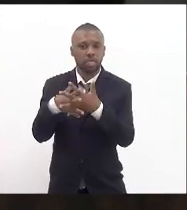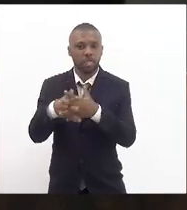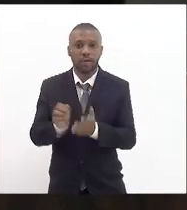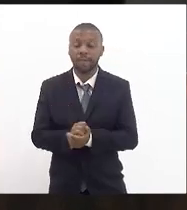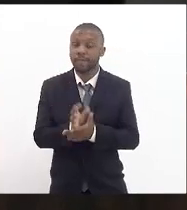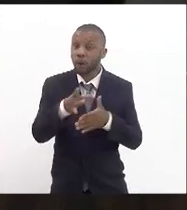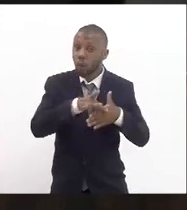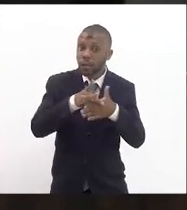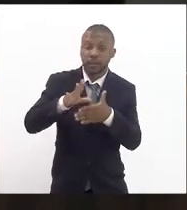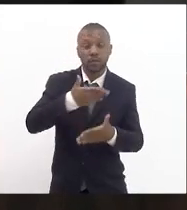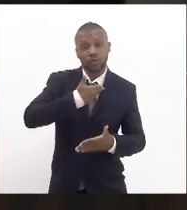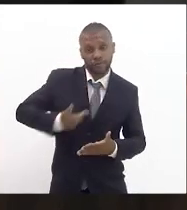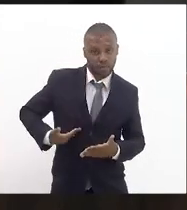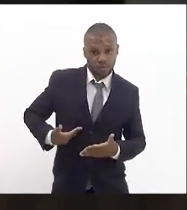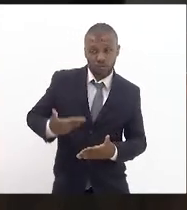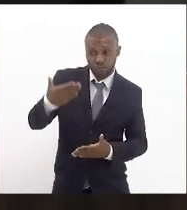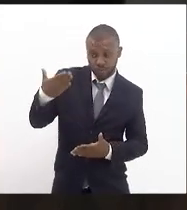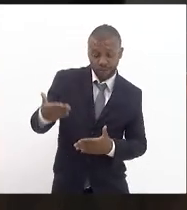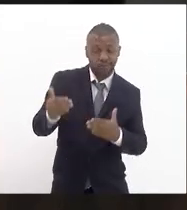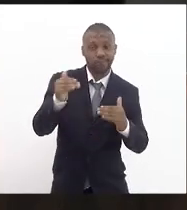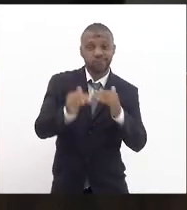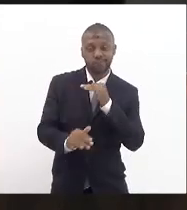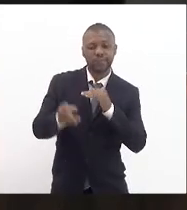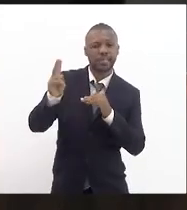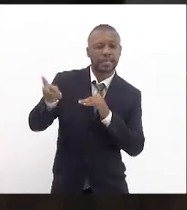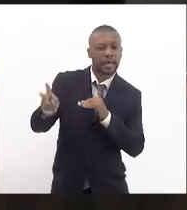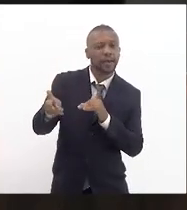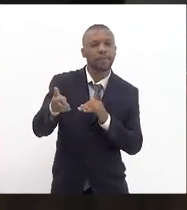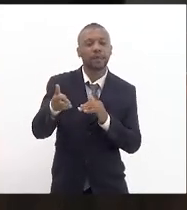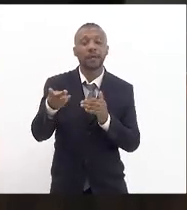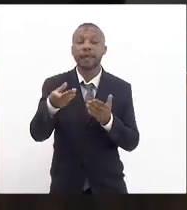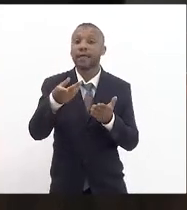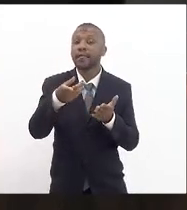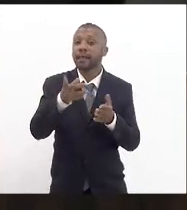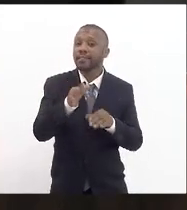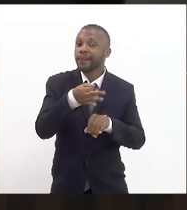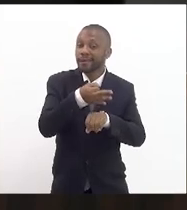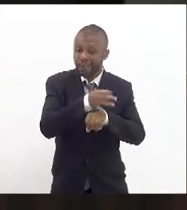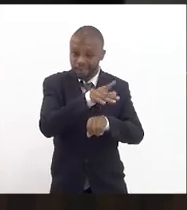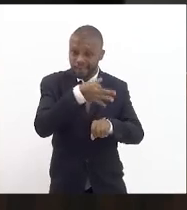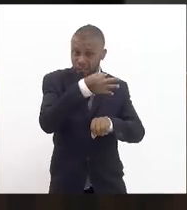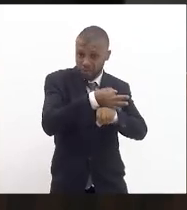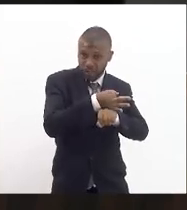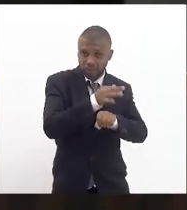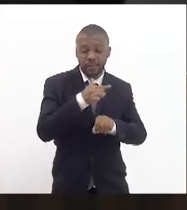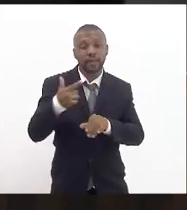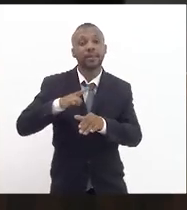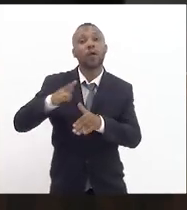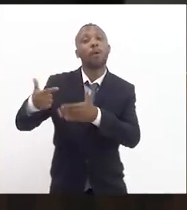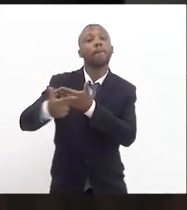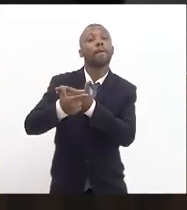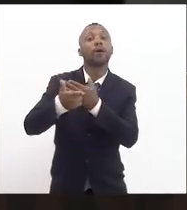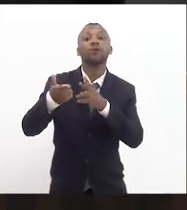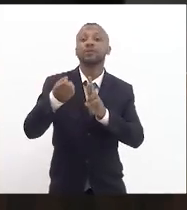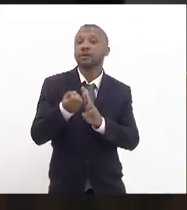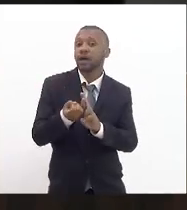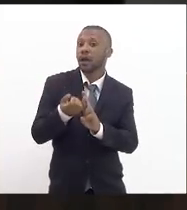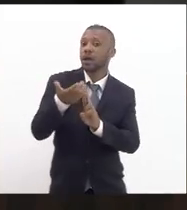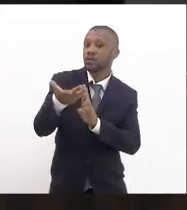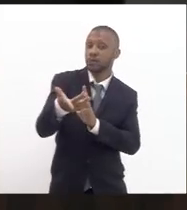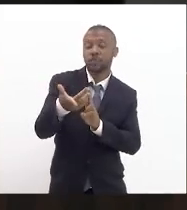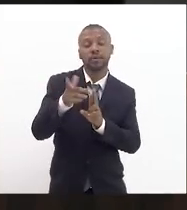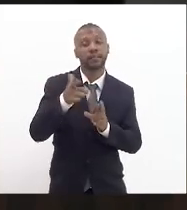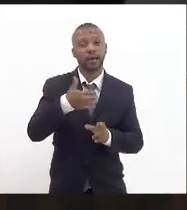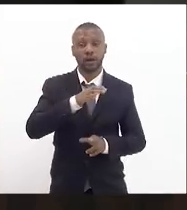do governo que Vossa Excelência sempre que possível, na ausência dele, faz o papel de de relator da Comissão de Constituição e